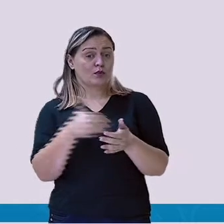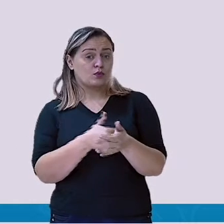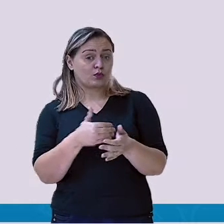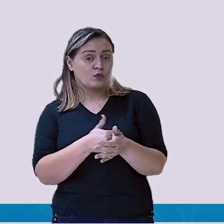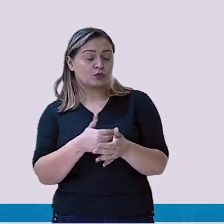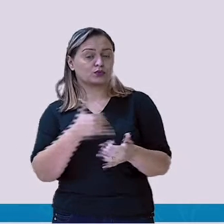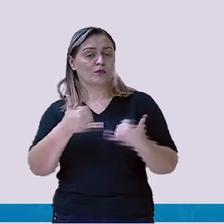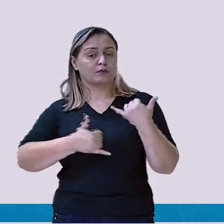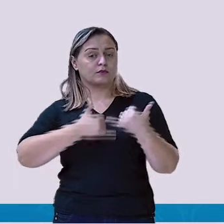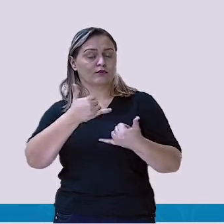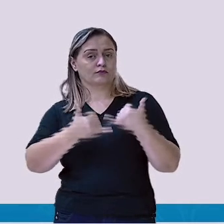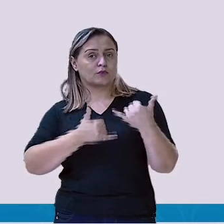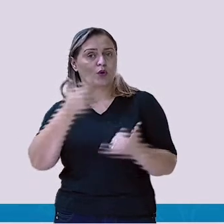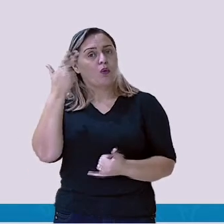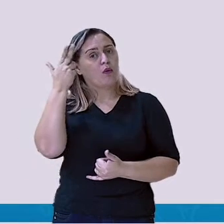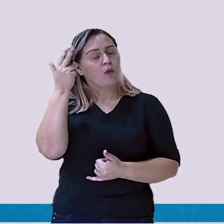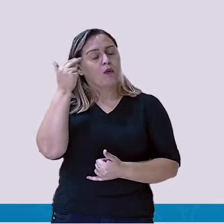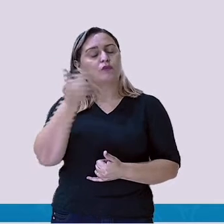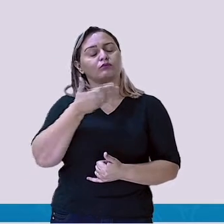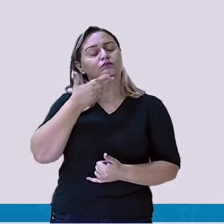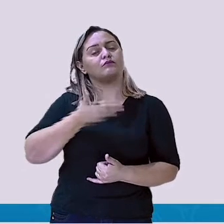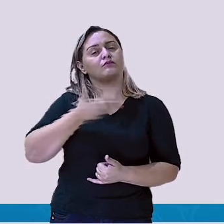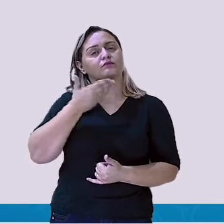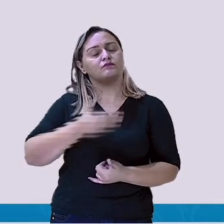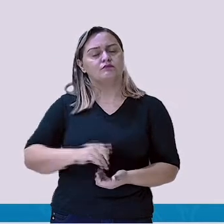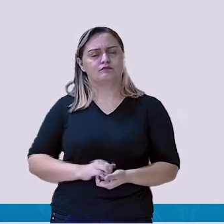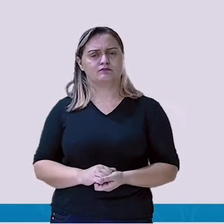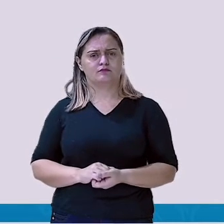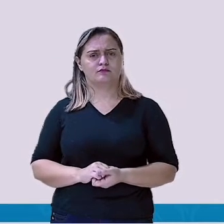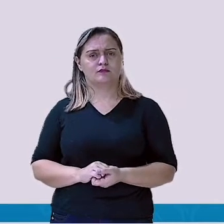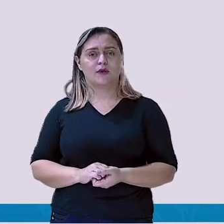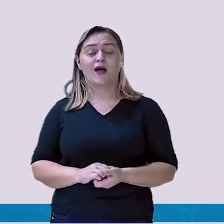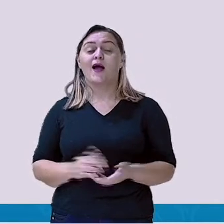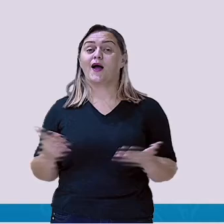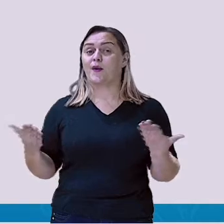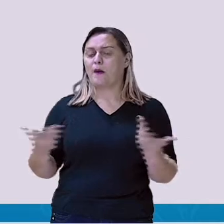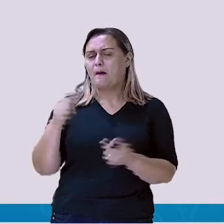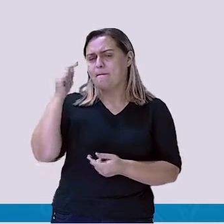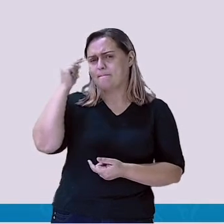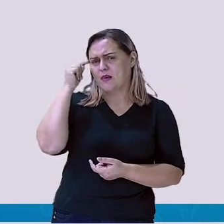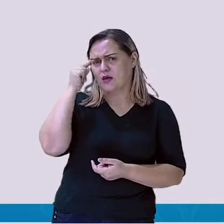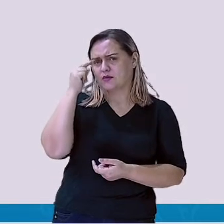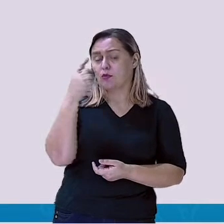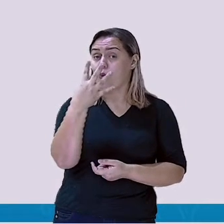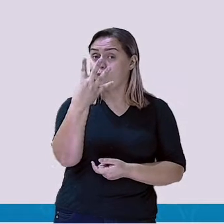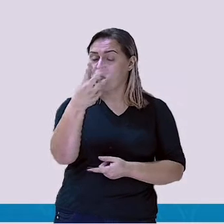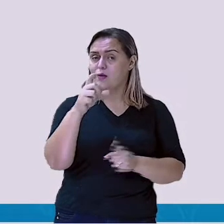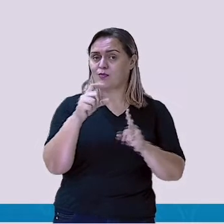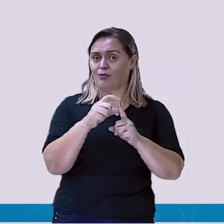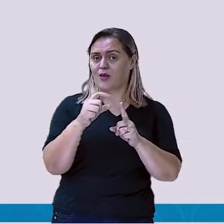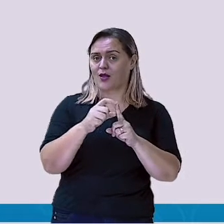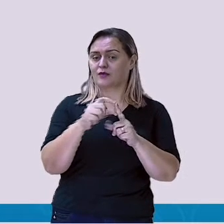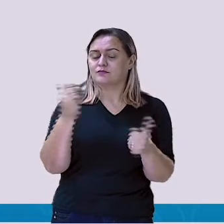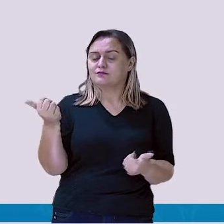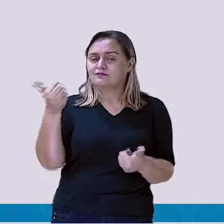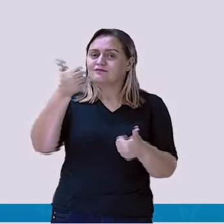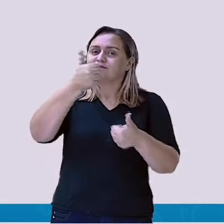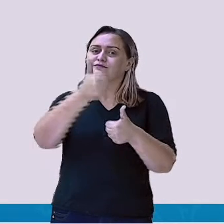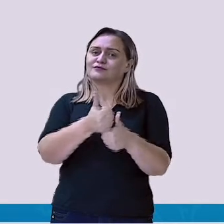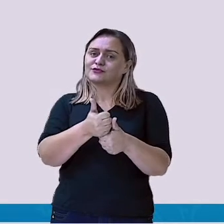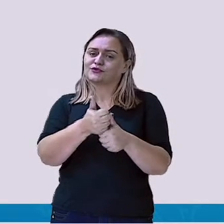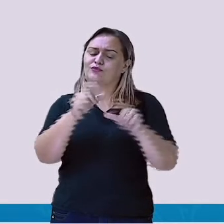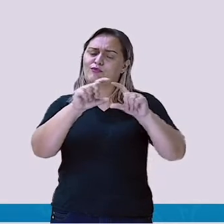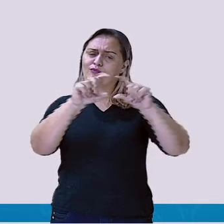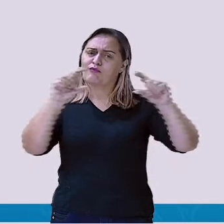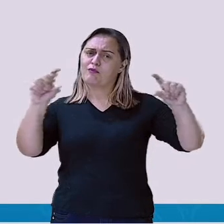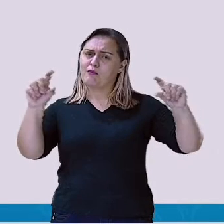desses sinônimos eu posso encaixar em cada frase dessa, que a frase não perderá o significado, não perderá o